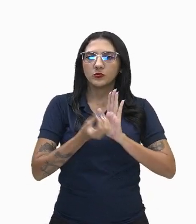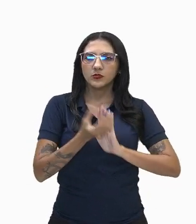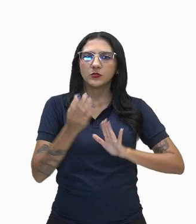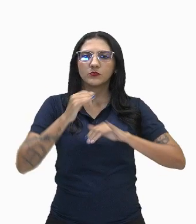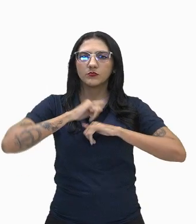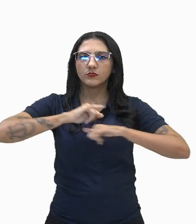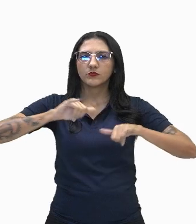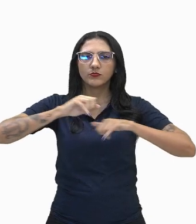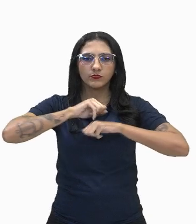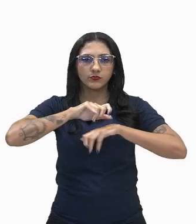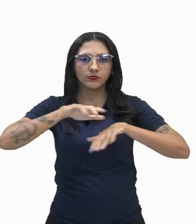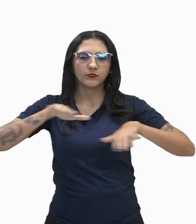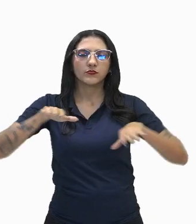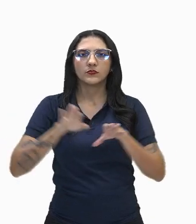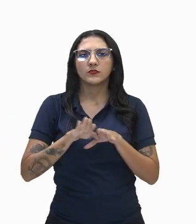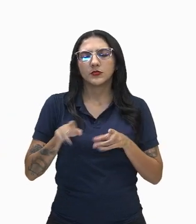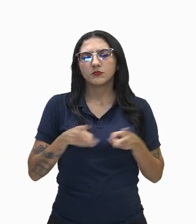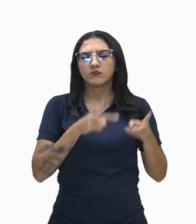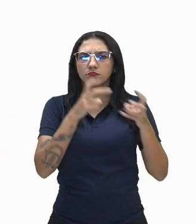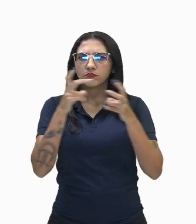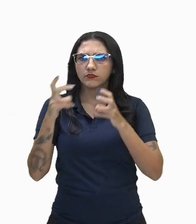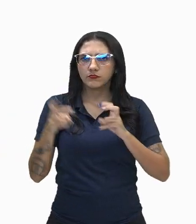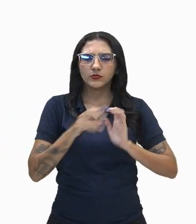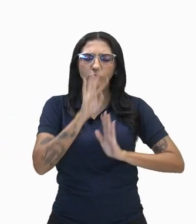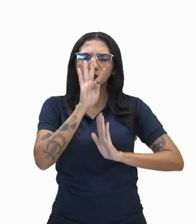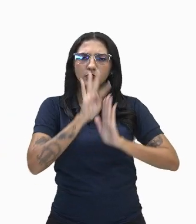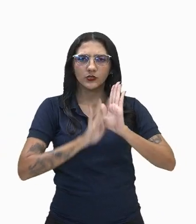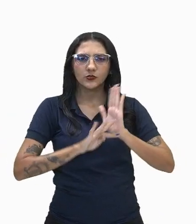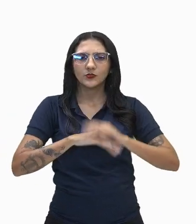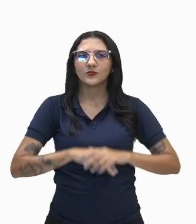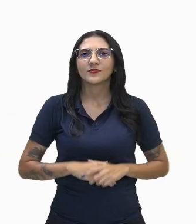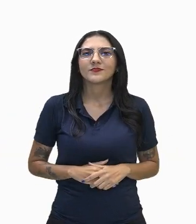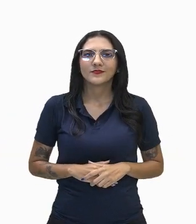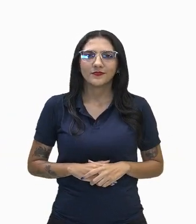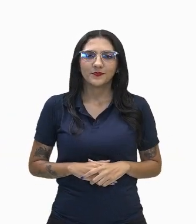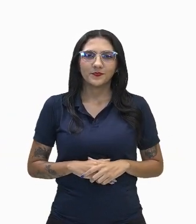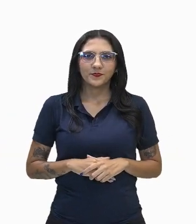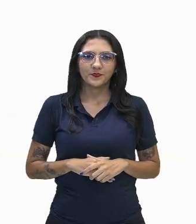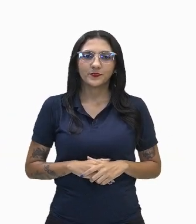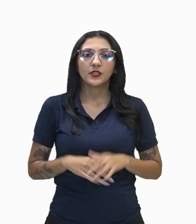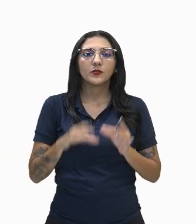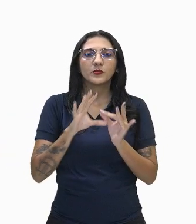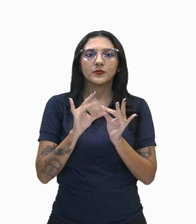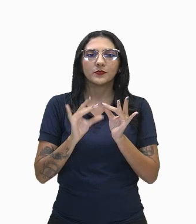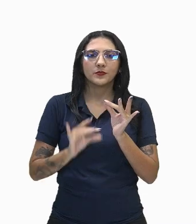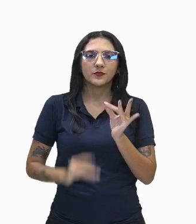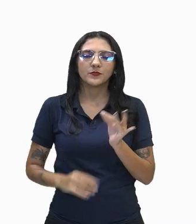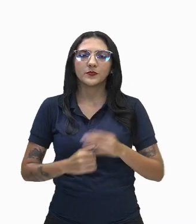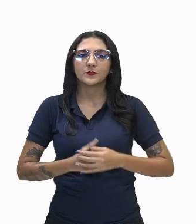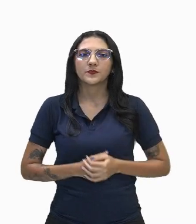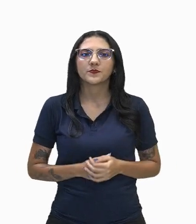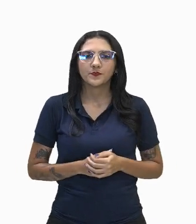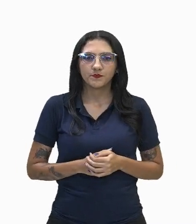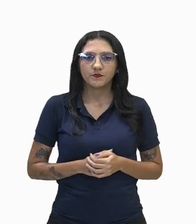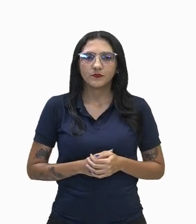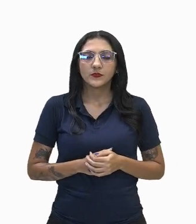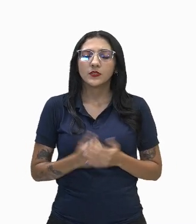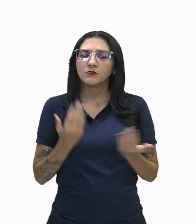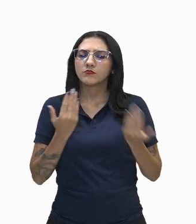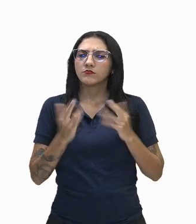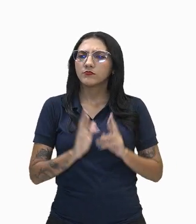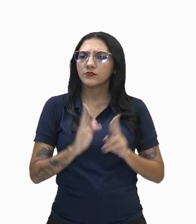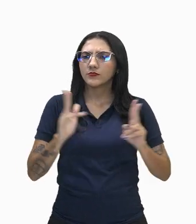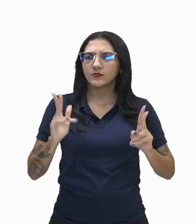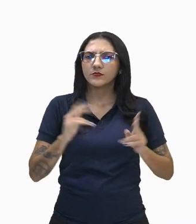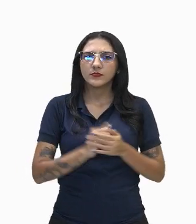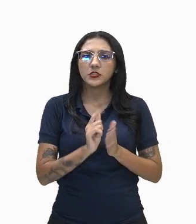produção, circulação e recepção de textos. Detalhamento: distinção